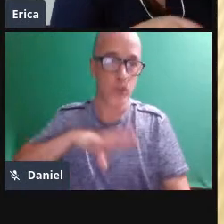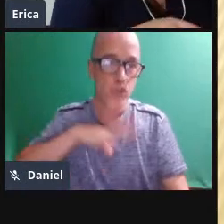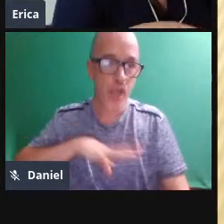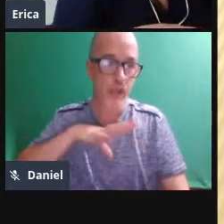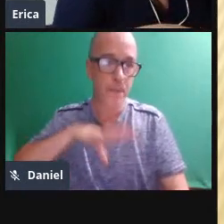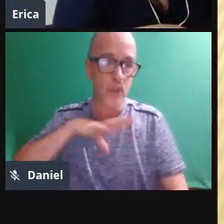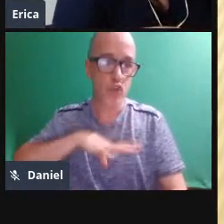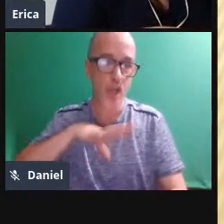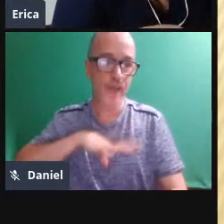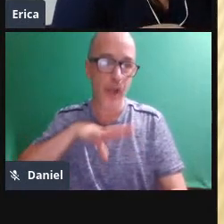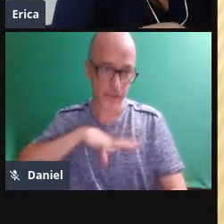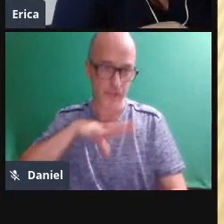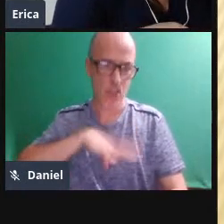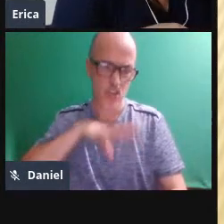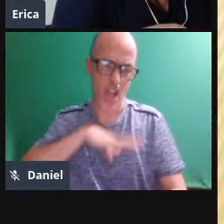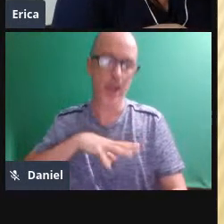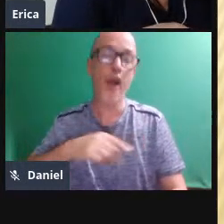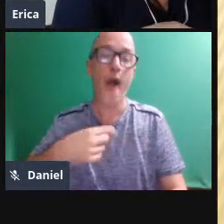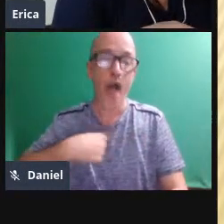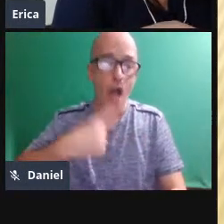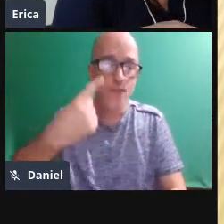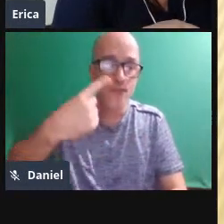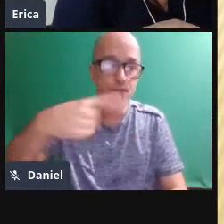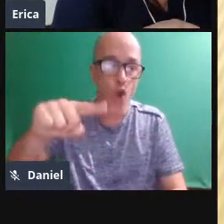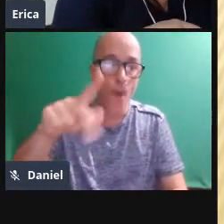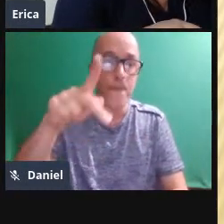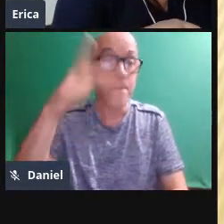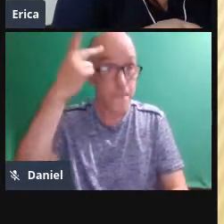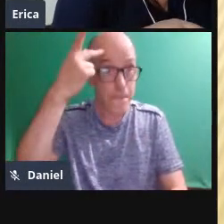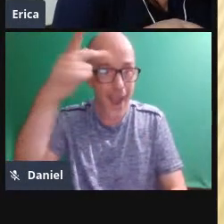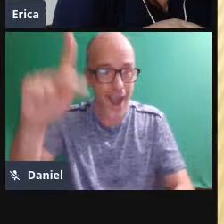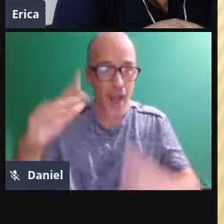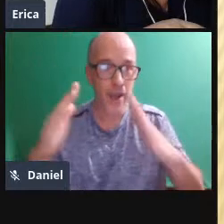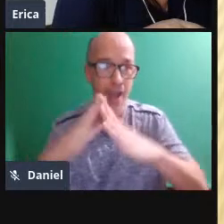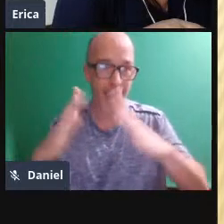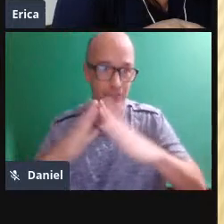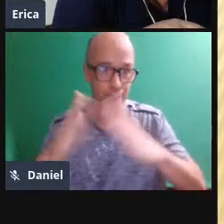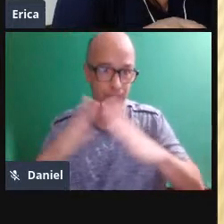Por exemplo, o português.